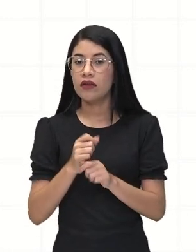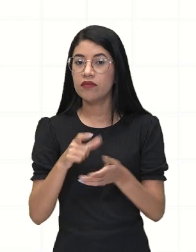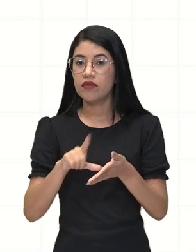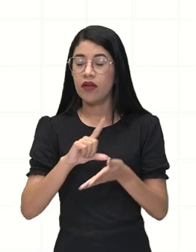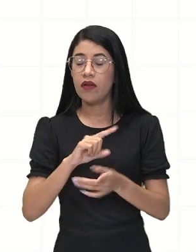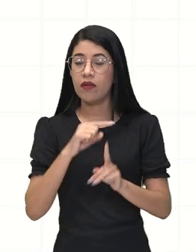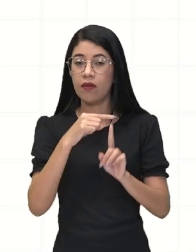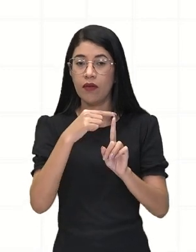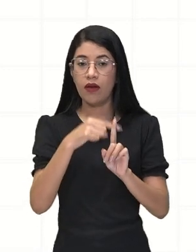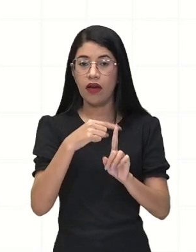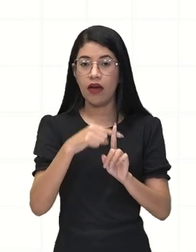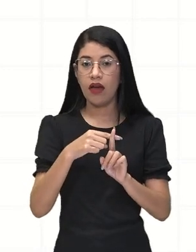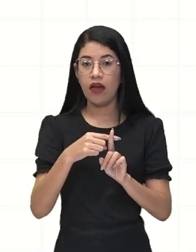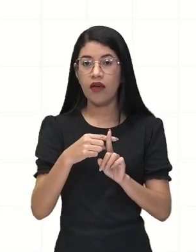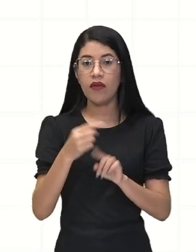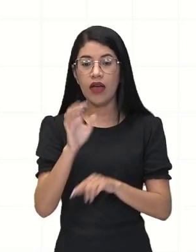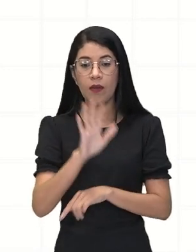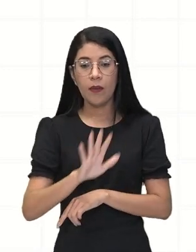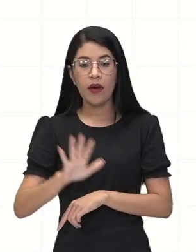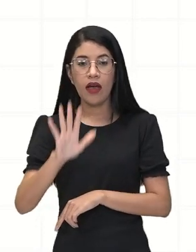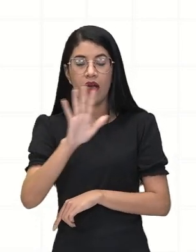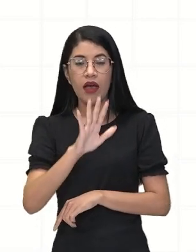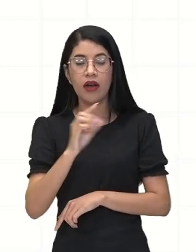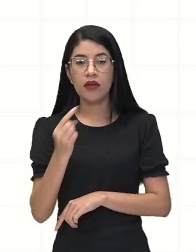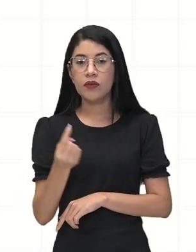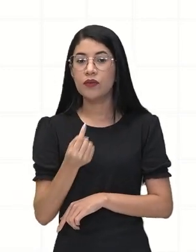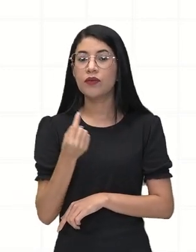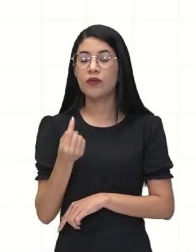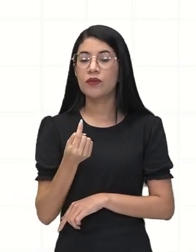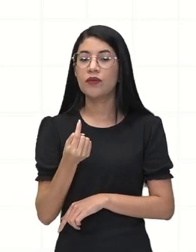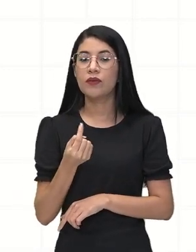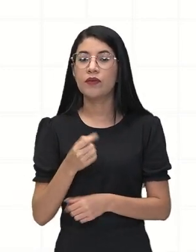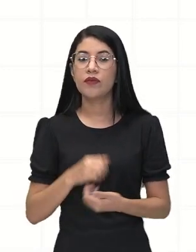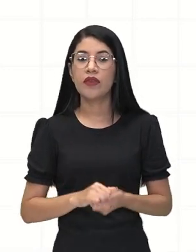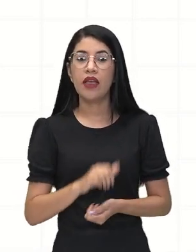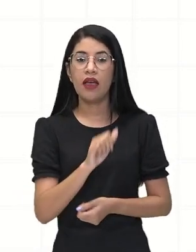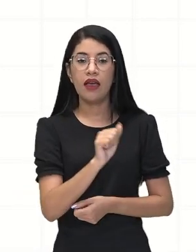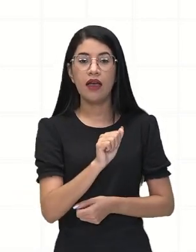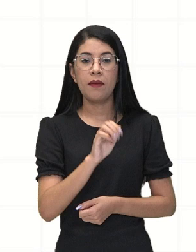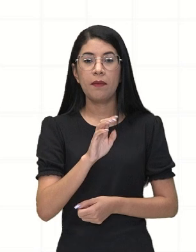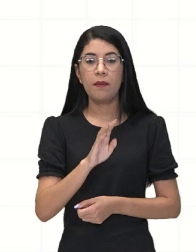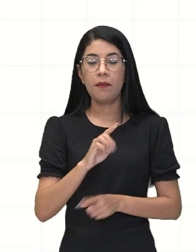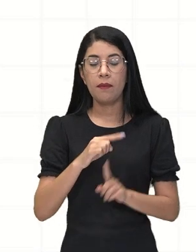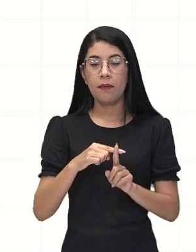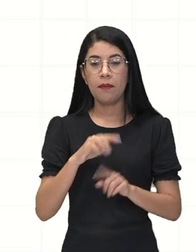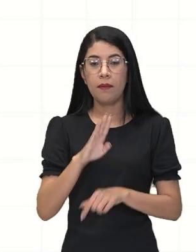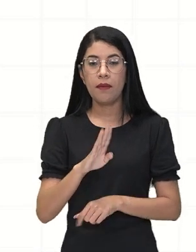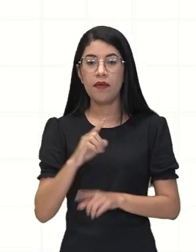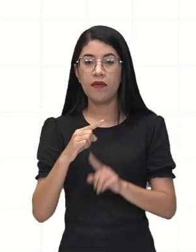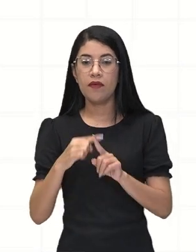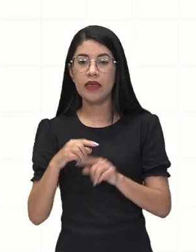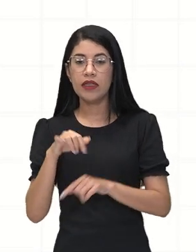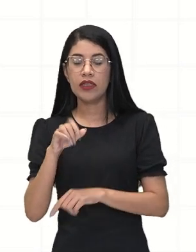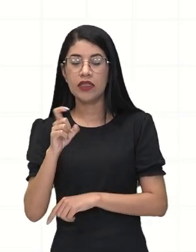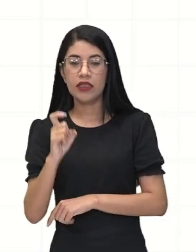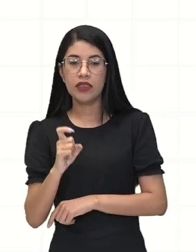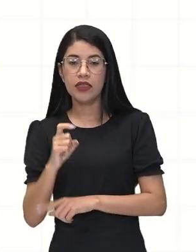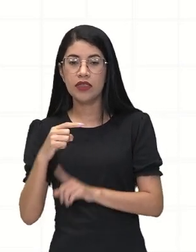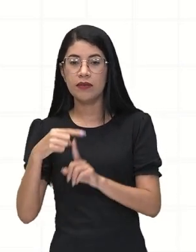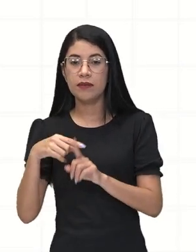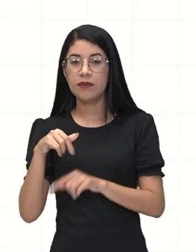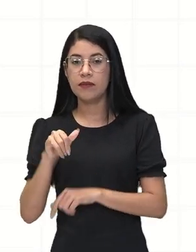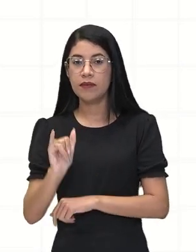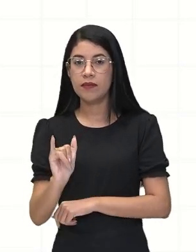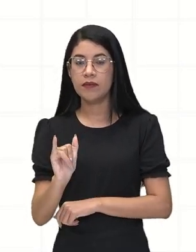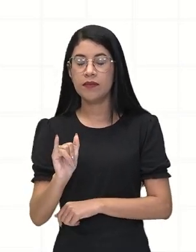em uma única área de AB vezes x mais y, de A mais